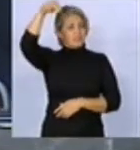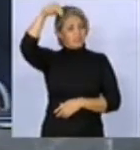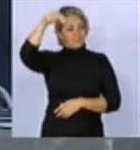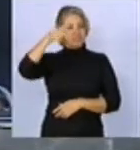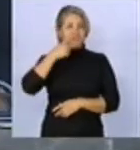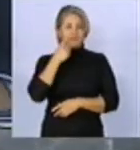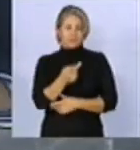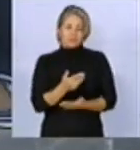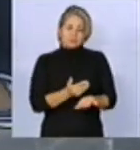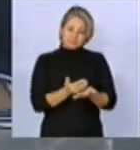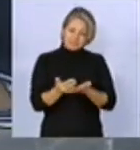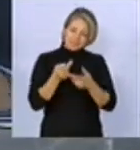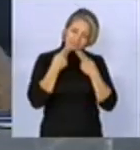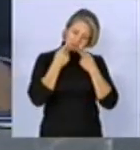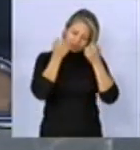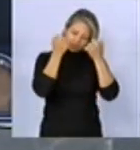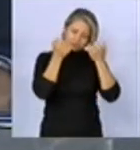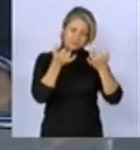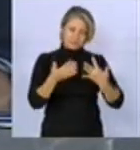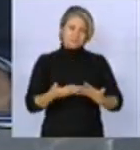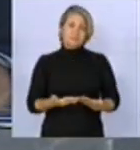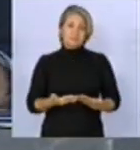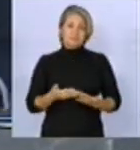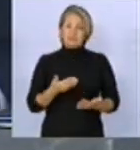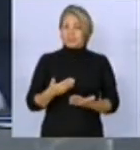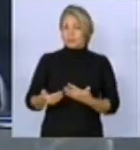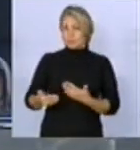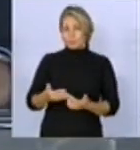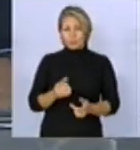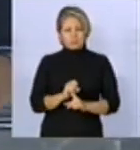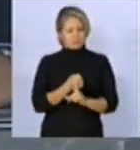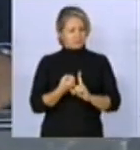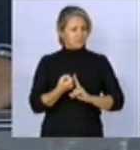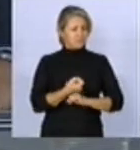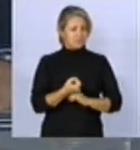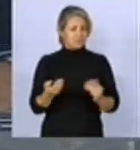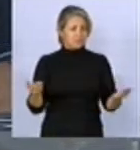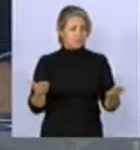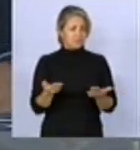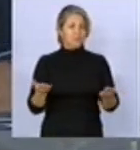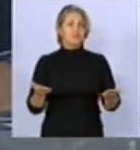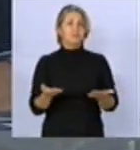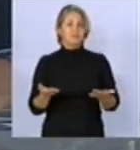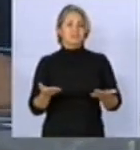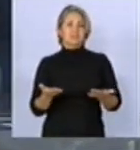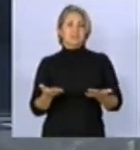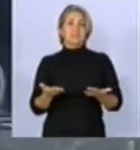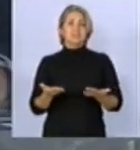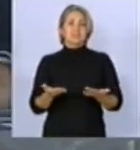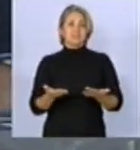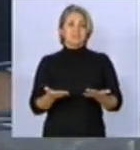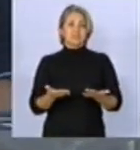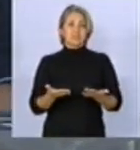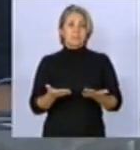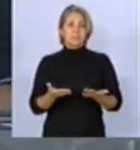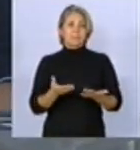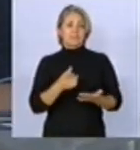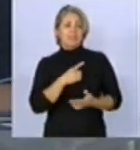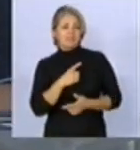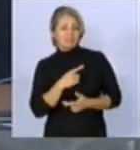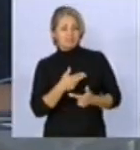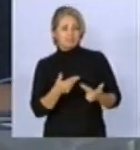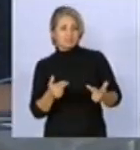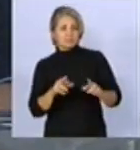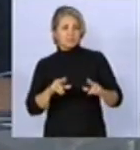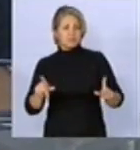eu criei iniciar dizendo que qualquer é sociedade que é que se pega alguma coisa